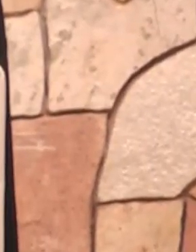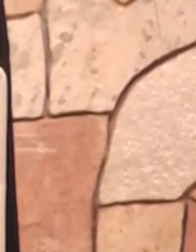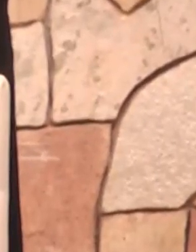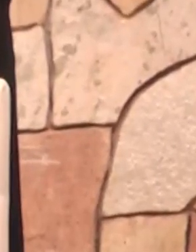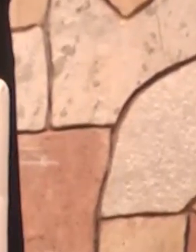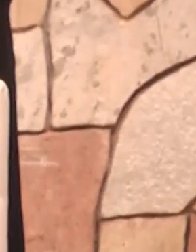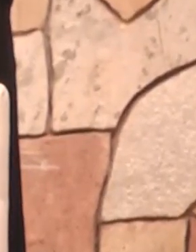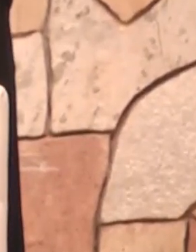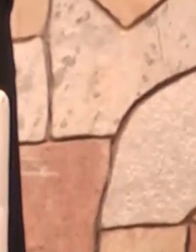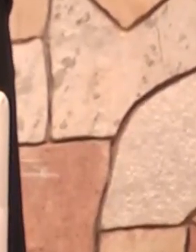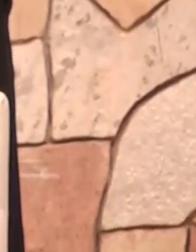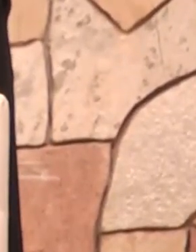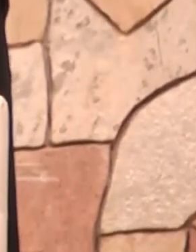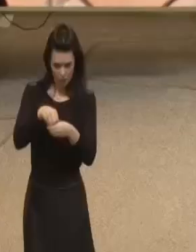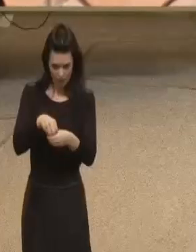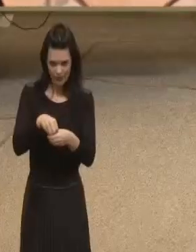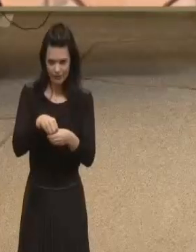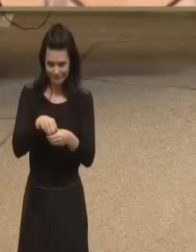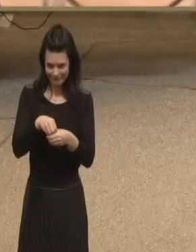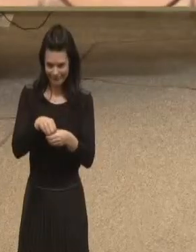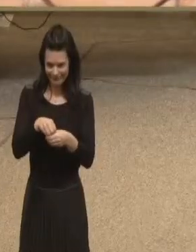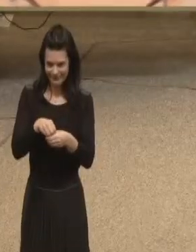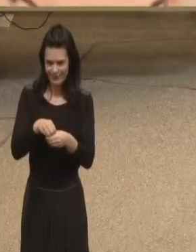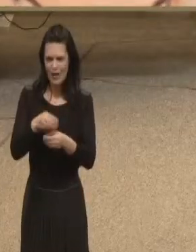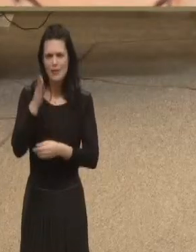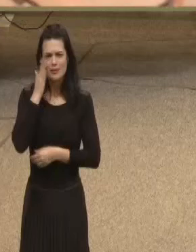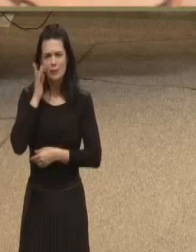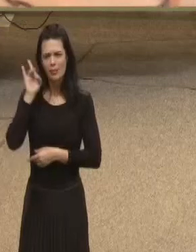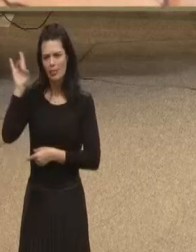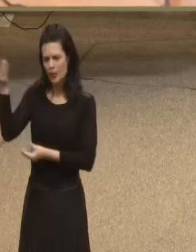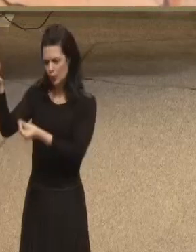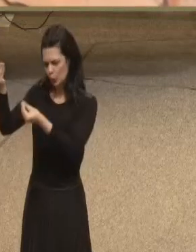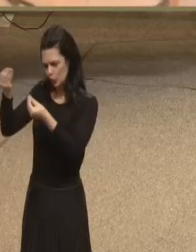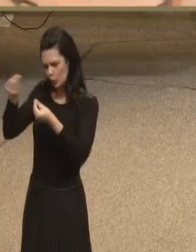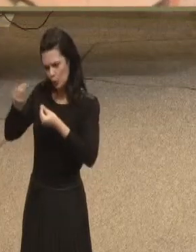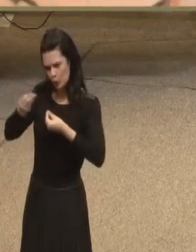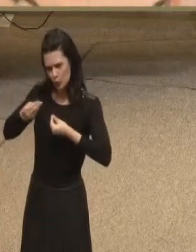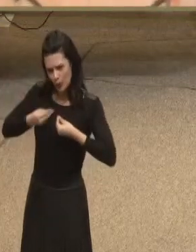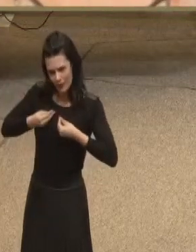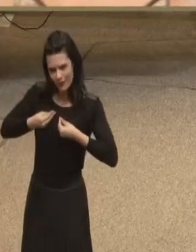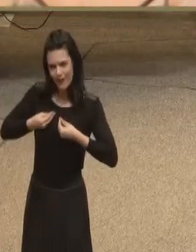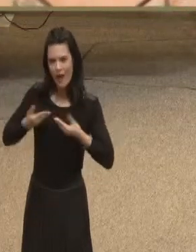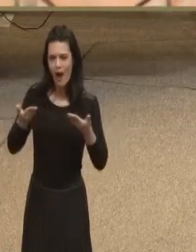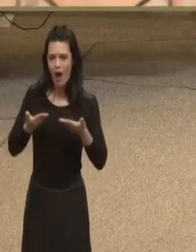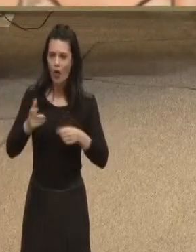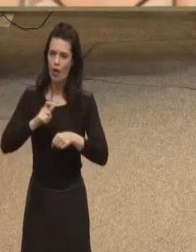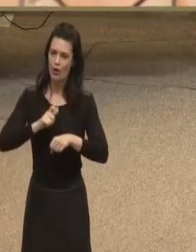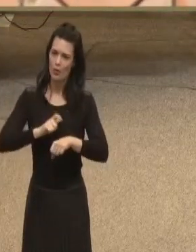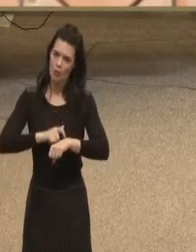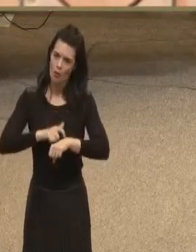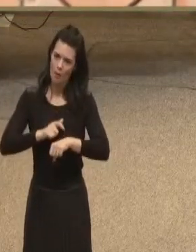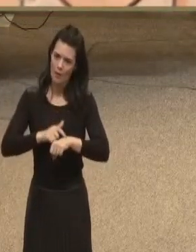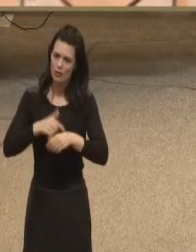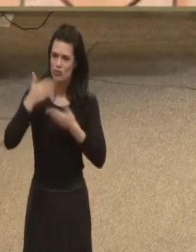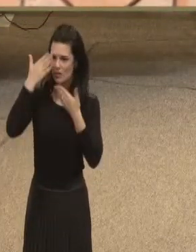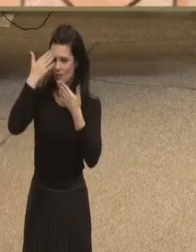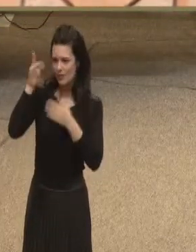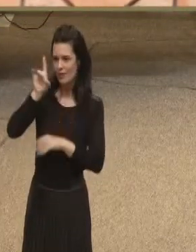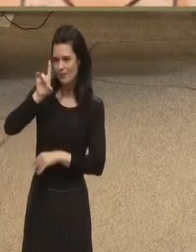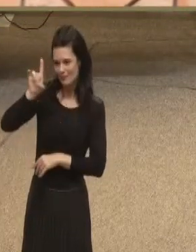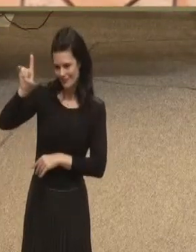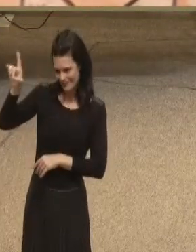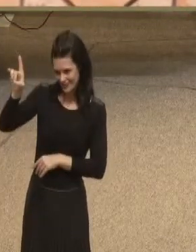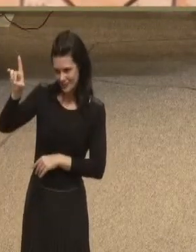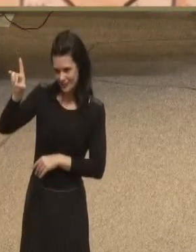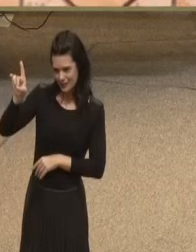certos de que tudo que tem sido apresentado aqui diante do Senhor tem sido investido com muita seriedade, com